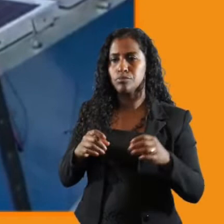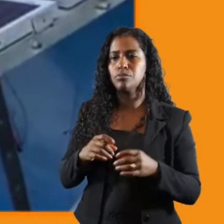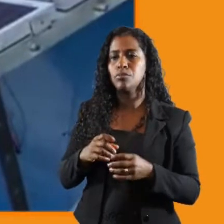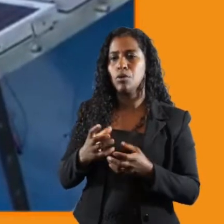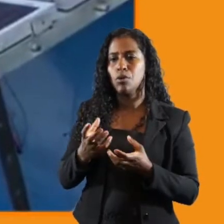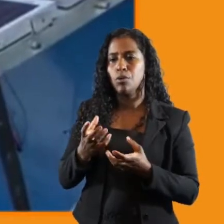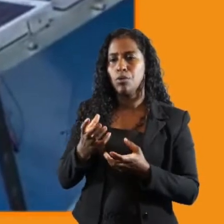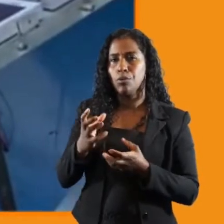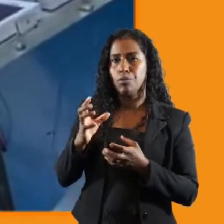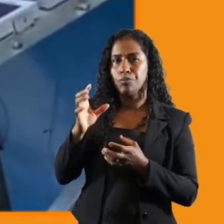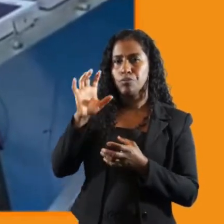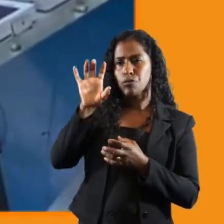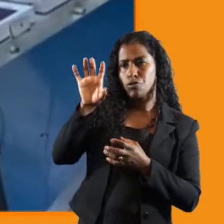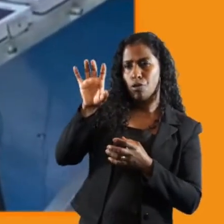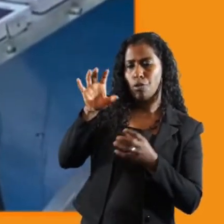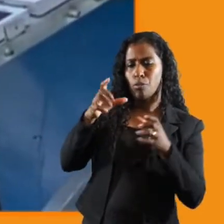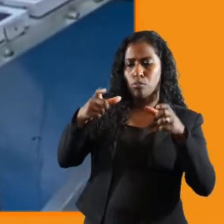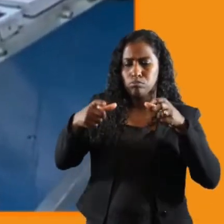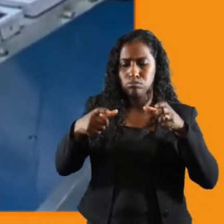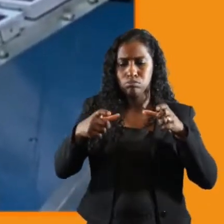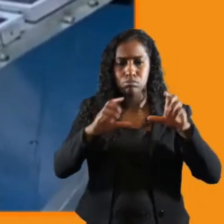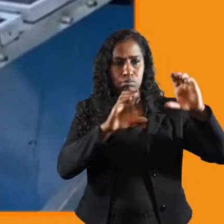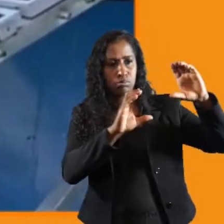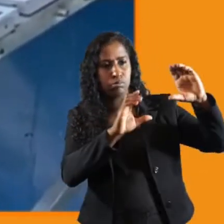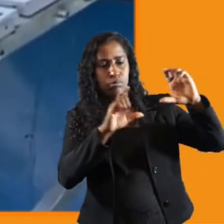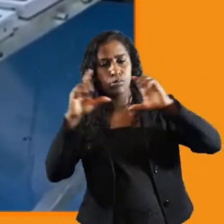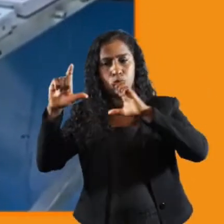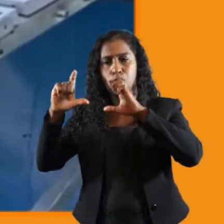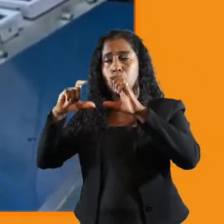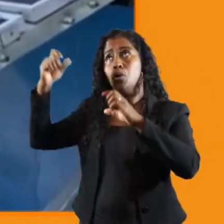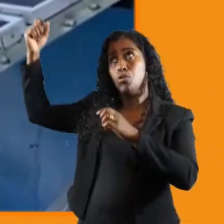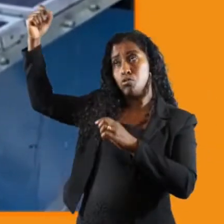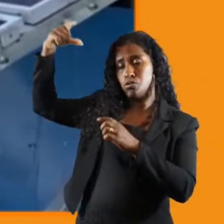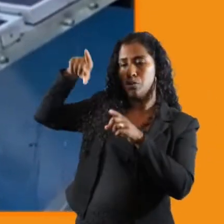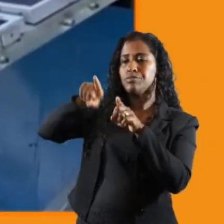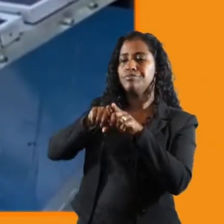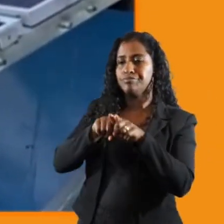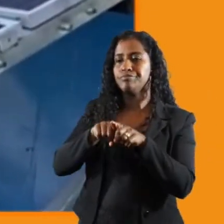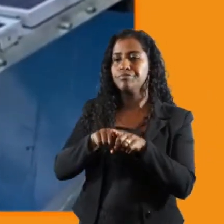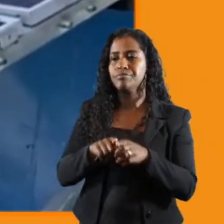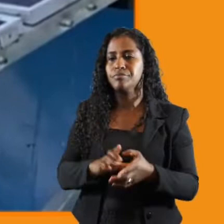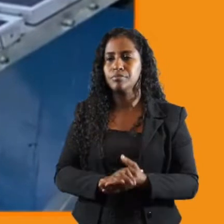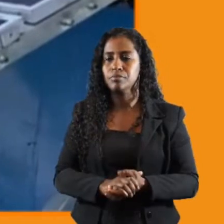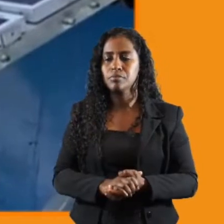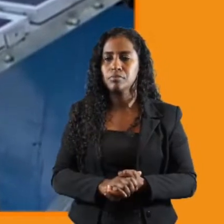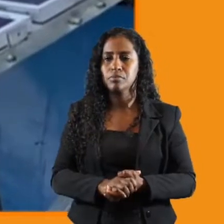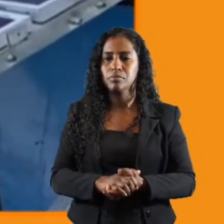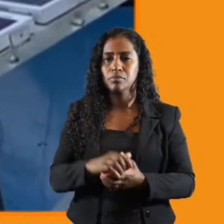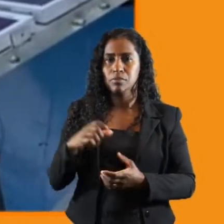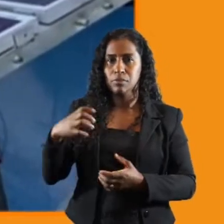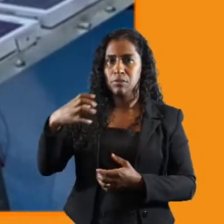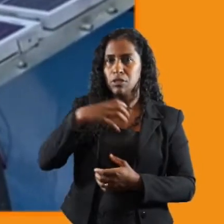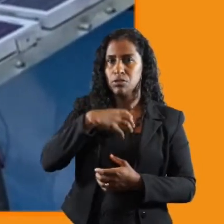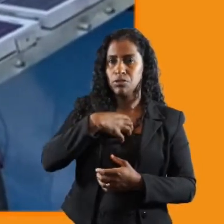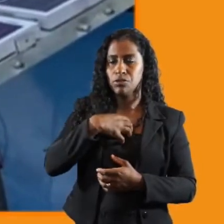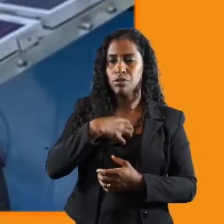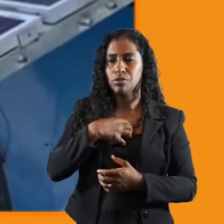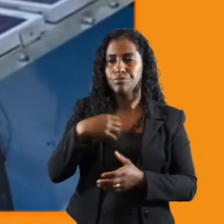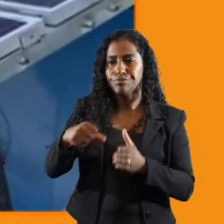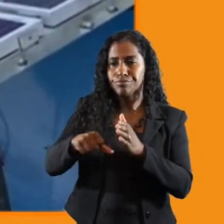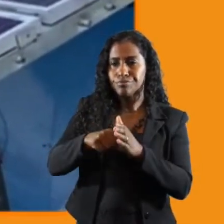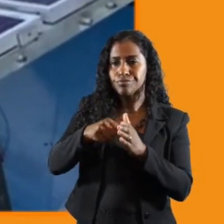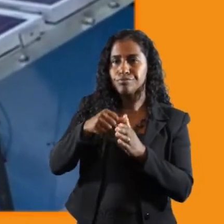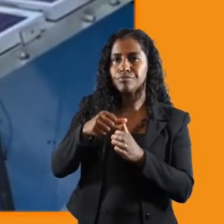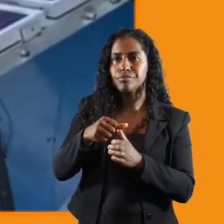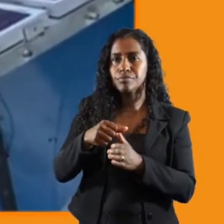né? E, inclusive, a radiação solar, né? Então, nesse sentido, o nosso primeiro item que a gente tem